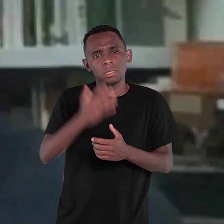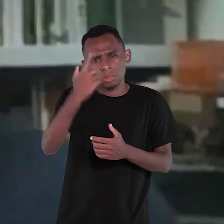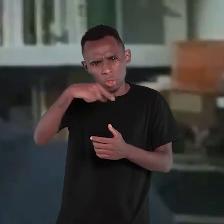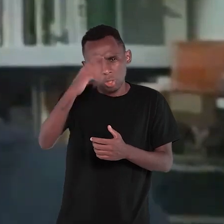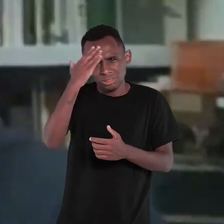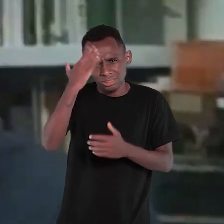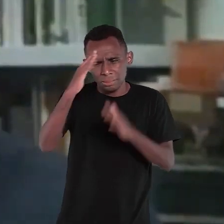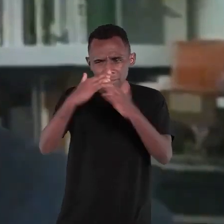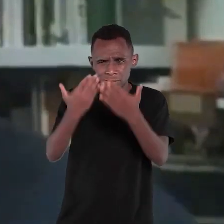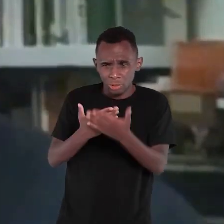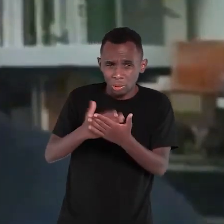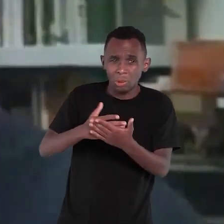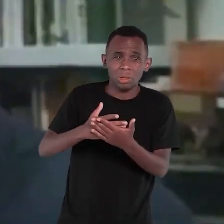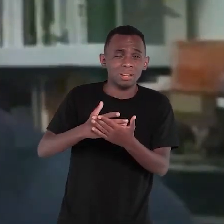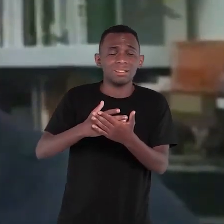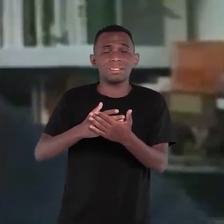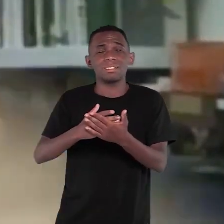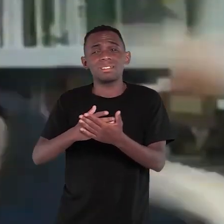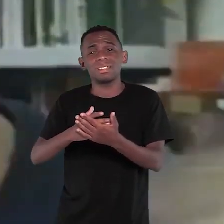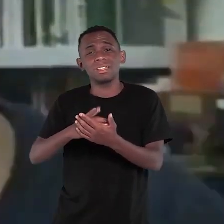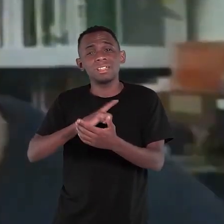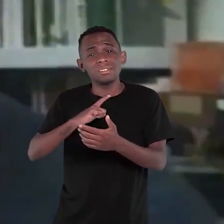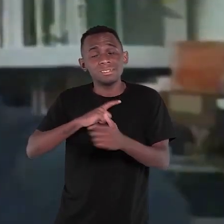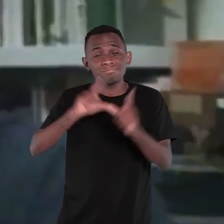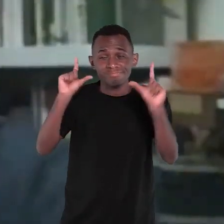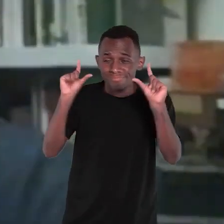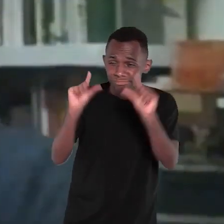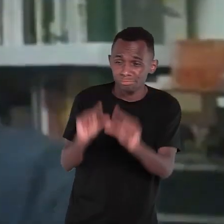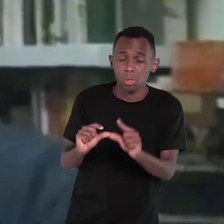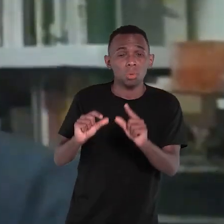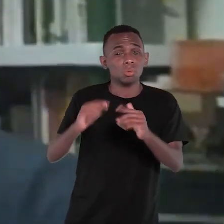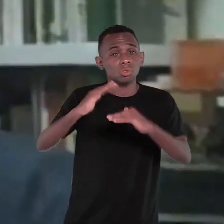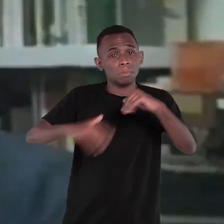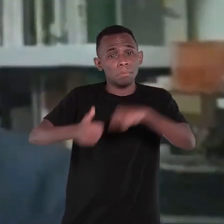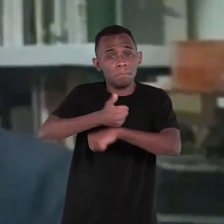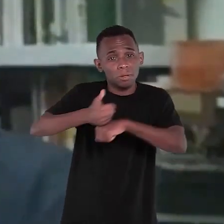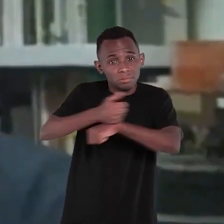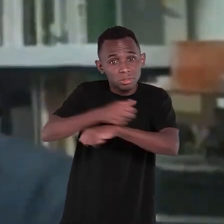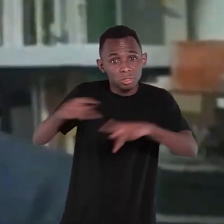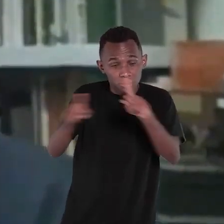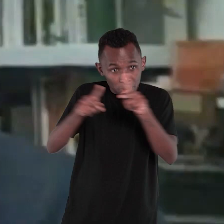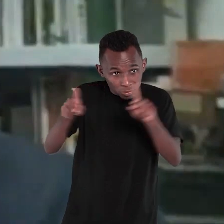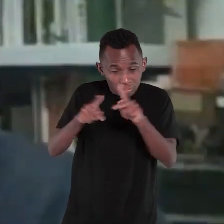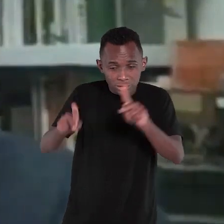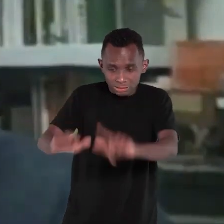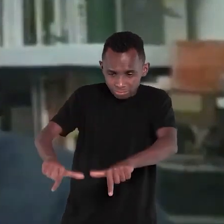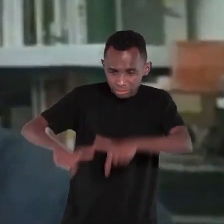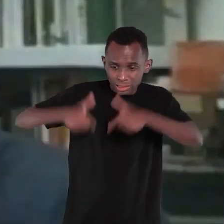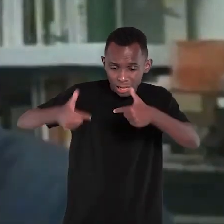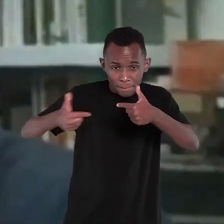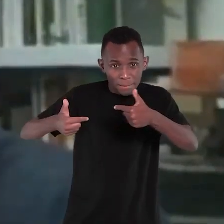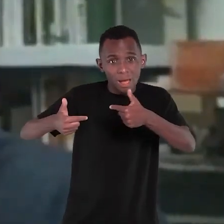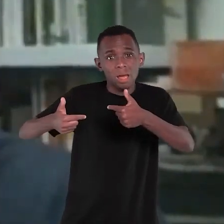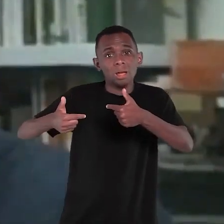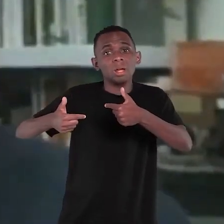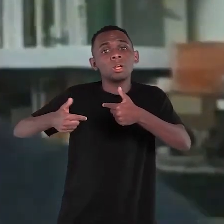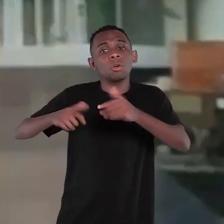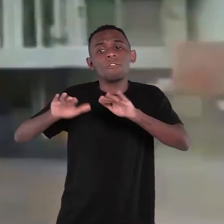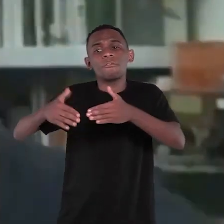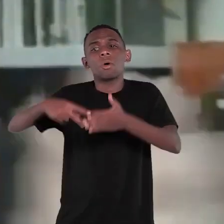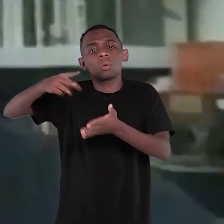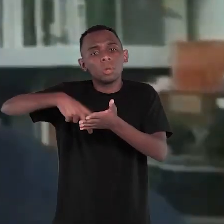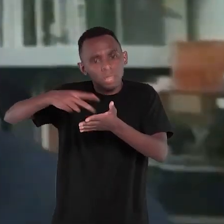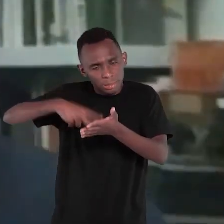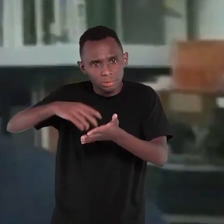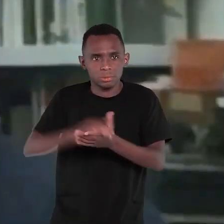que nas escolas, inclusive, são pouquíssimos, proporcionalmente, os professores que dedicam à leitura